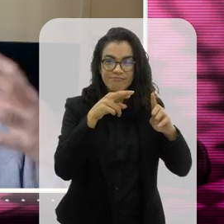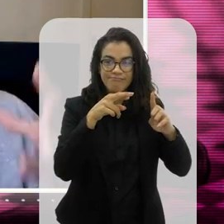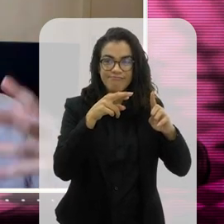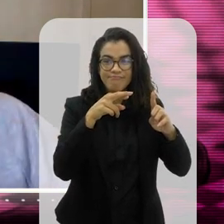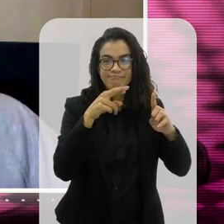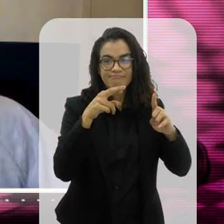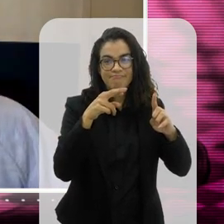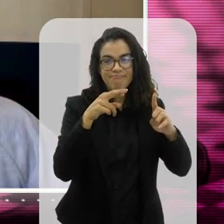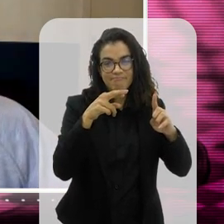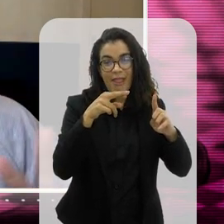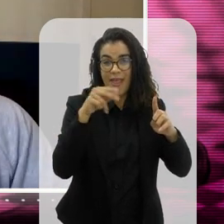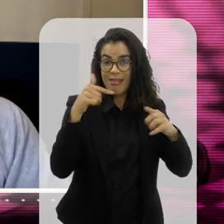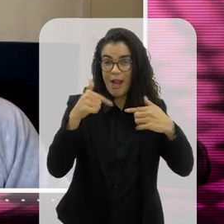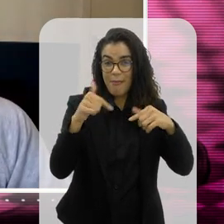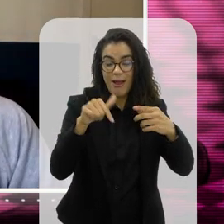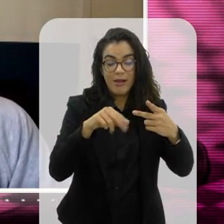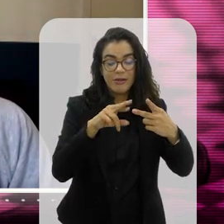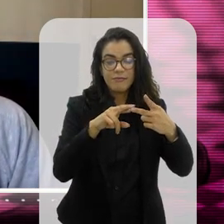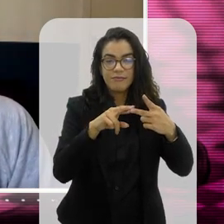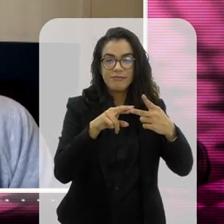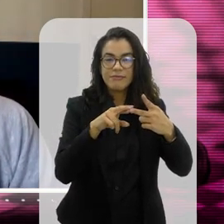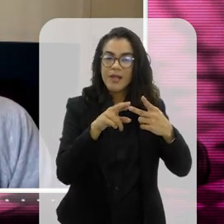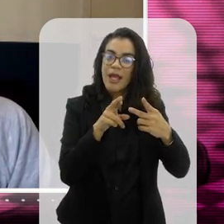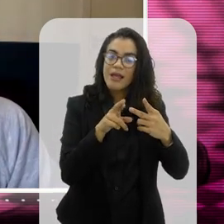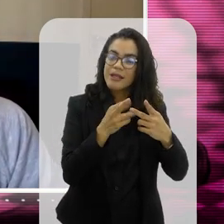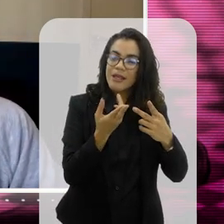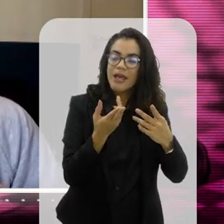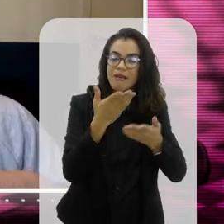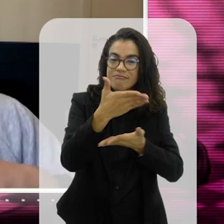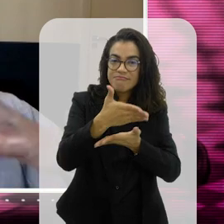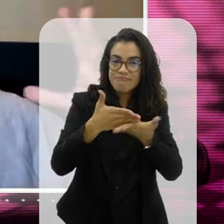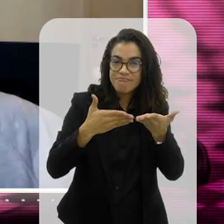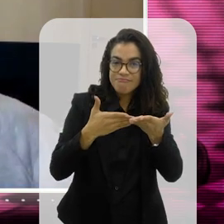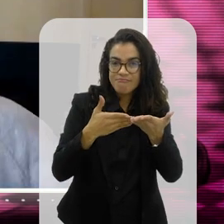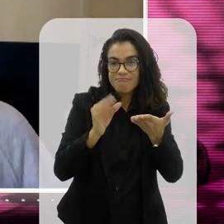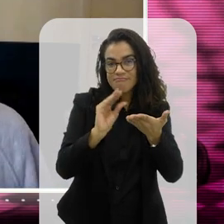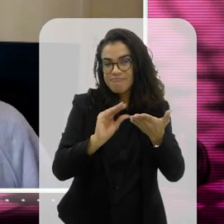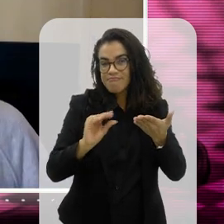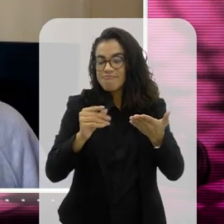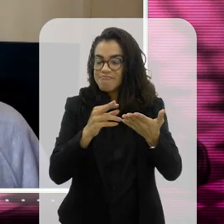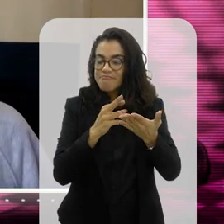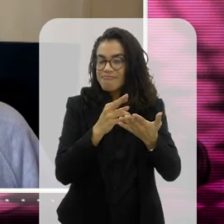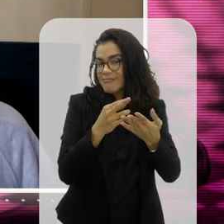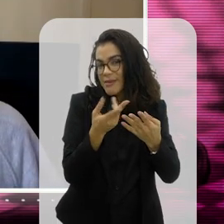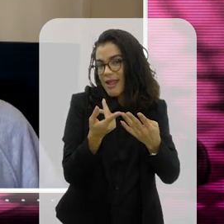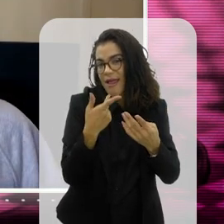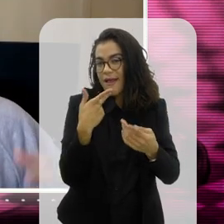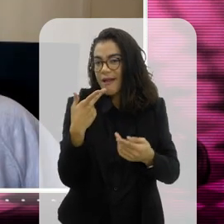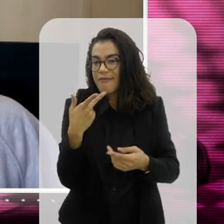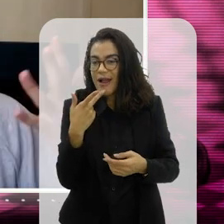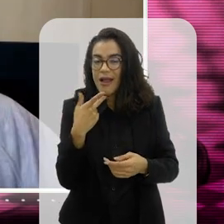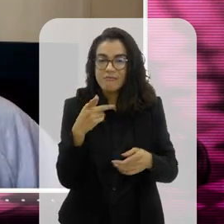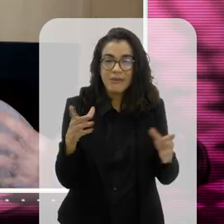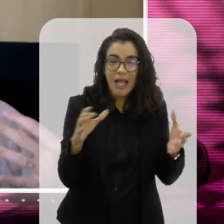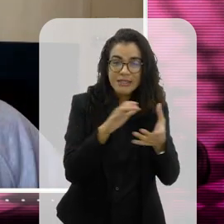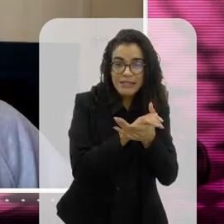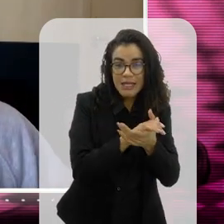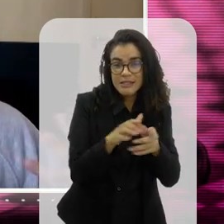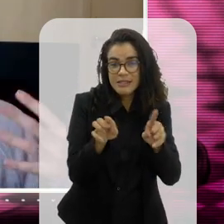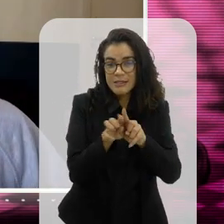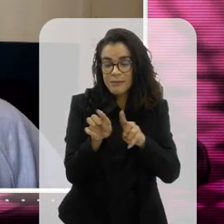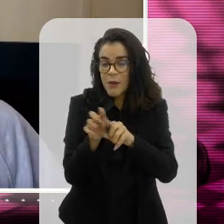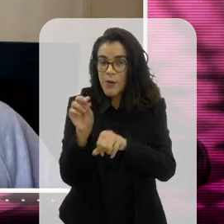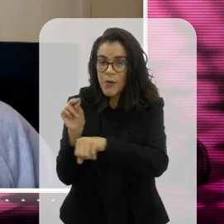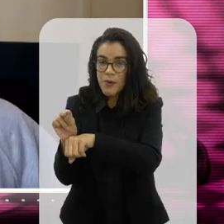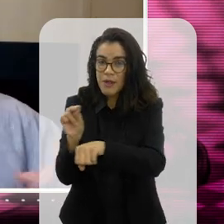falando aqui, né? Reconhecer que isso é um trabalho, redistribuir, então, como que a gente redistribui isso melhor na sociedade, daí seja entre